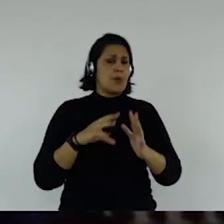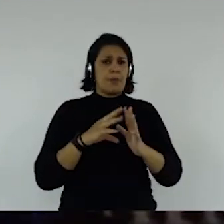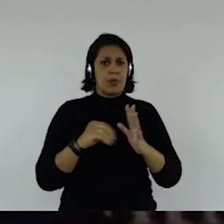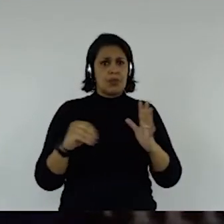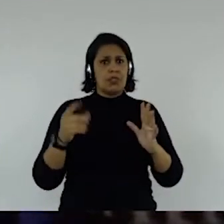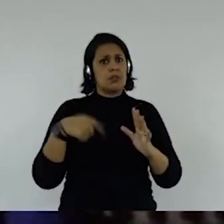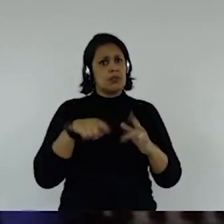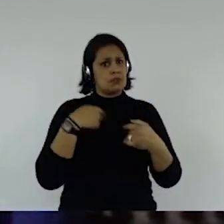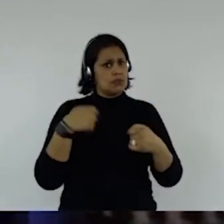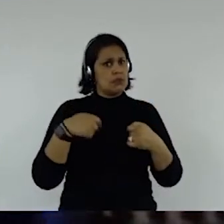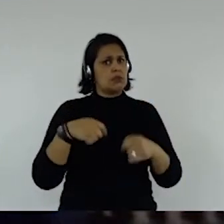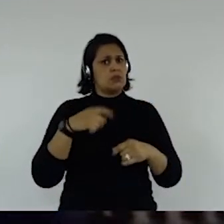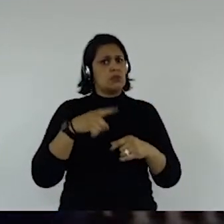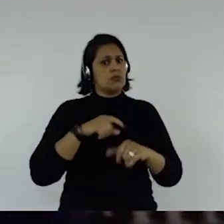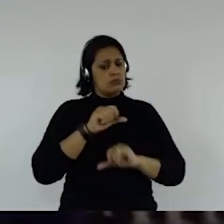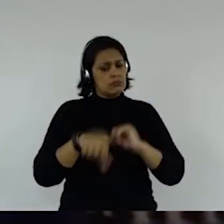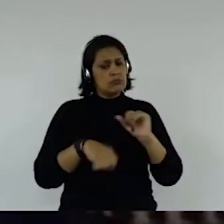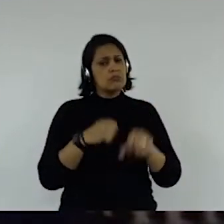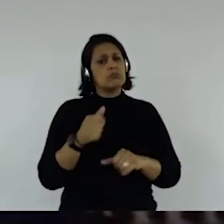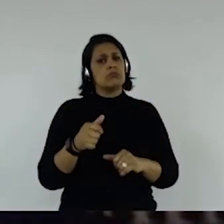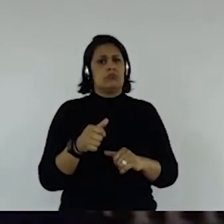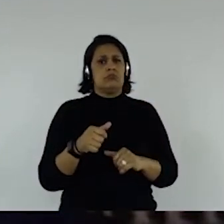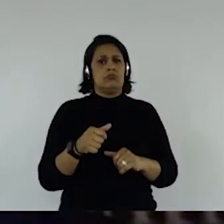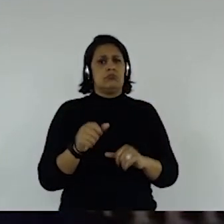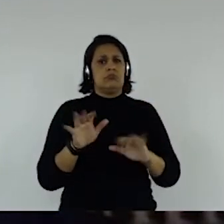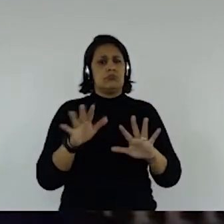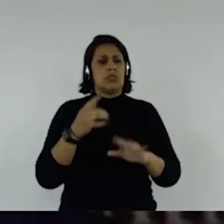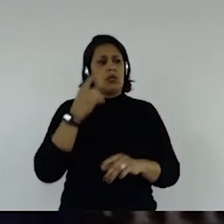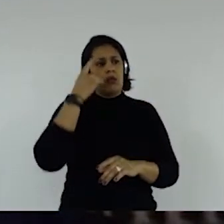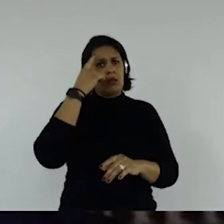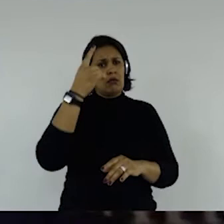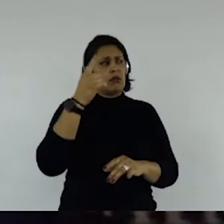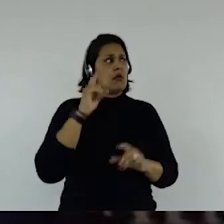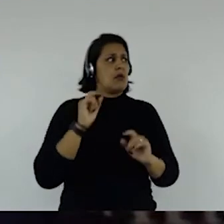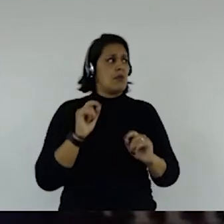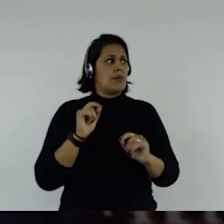como a gente sai desse modelo. E a ideia de uma